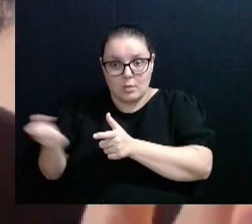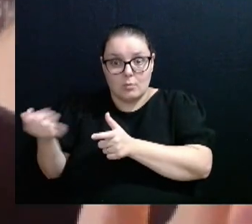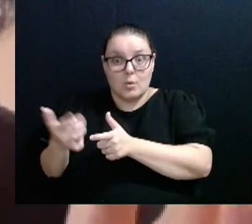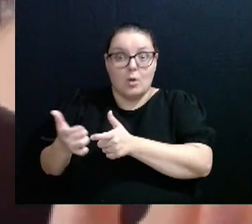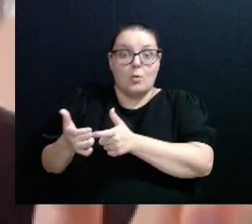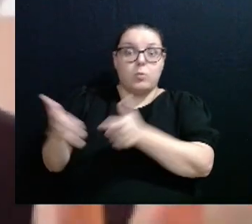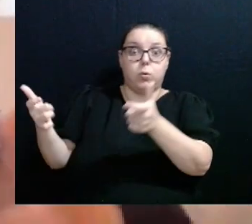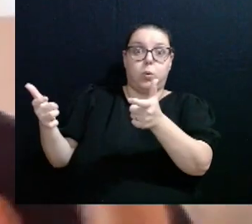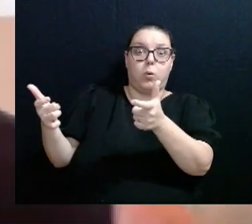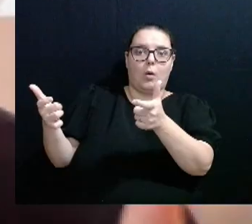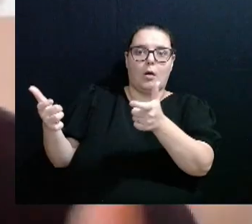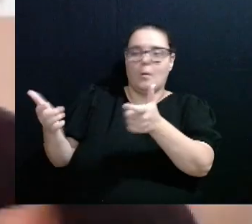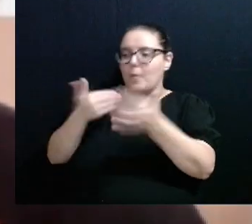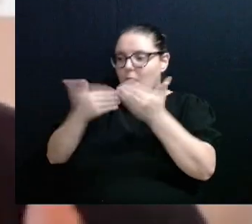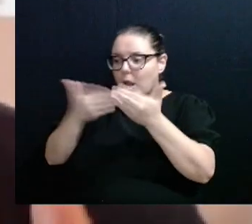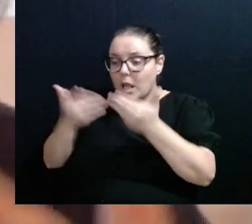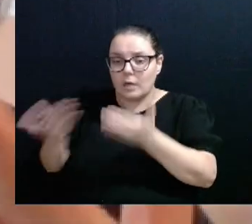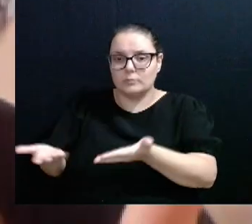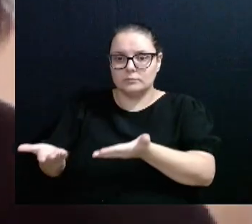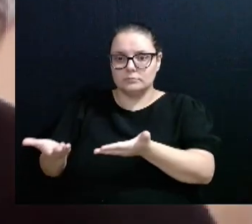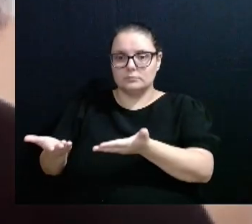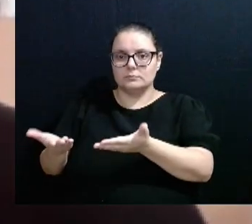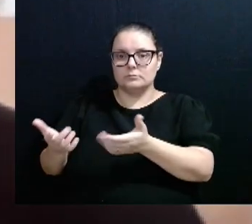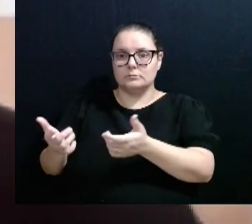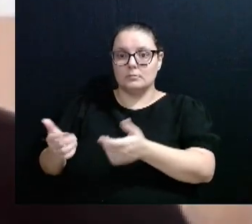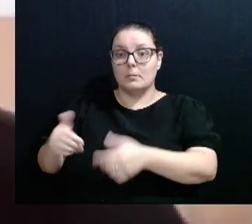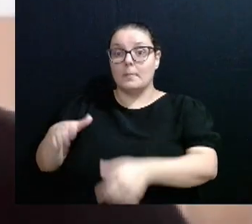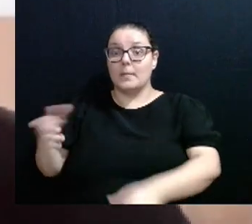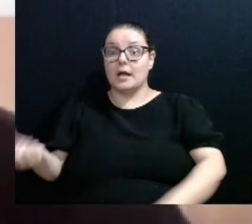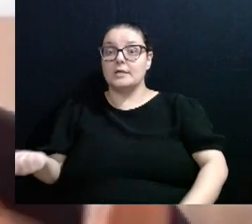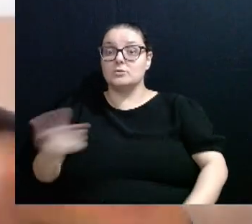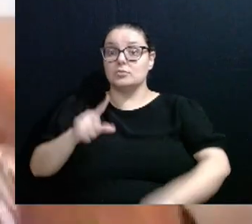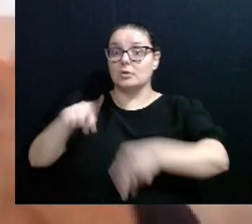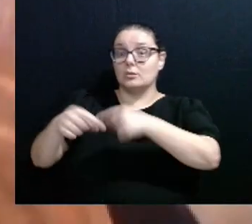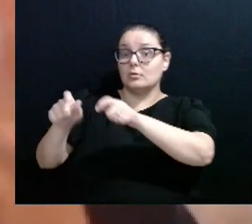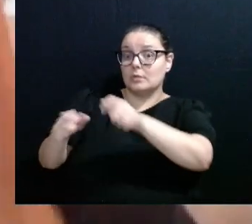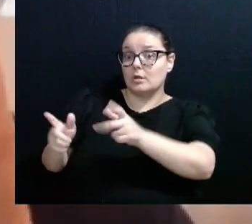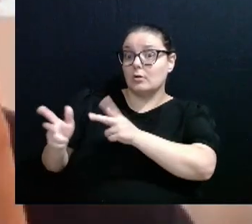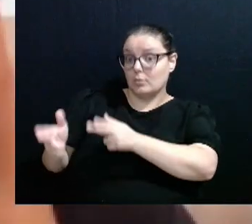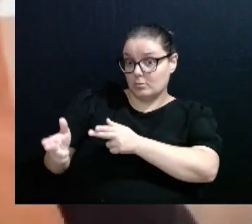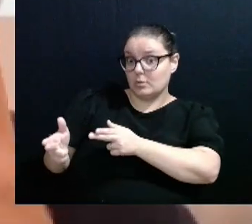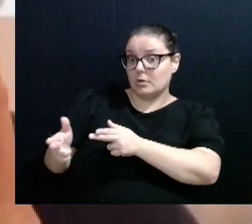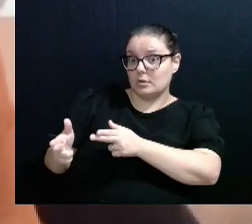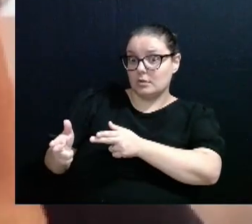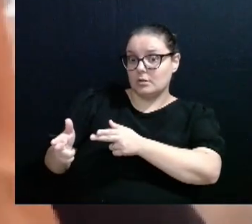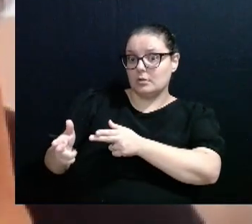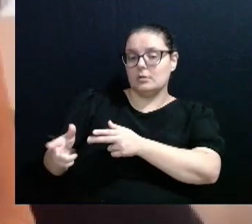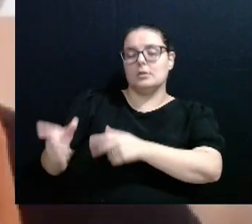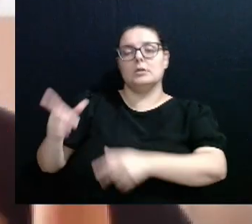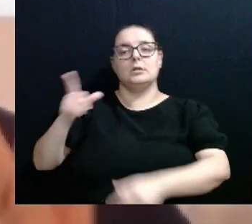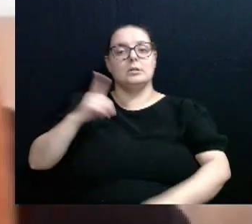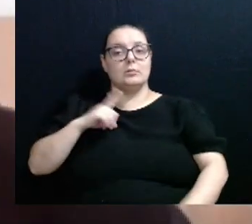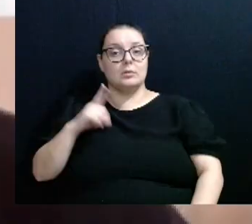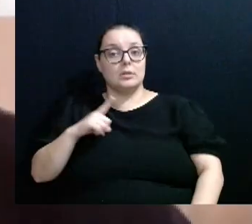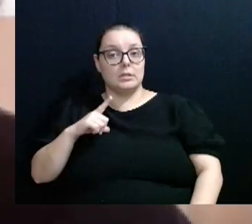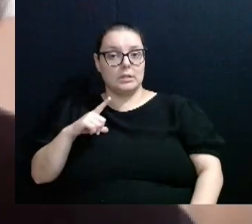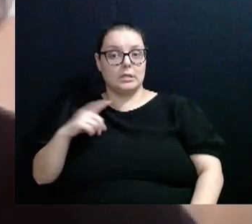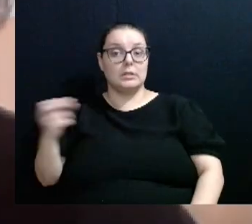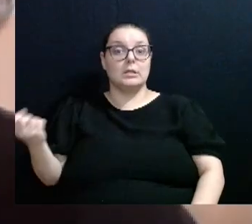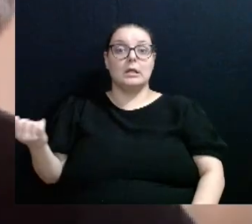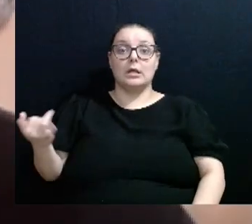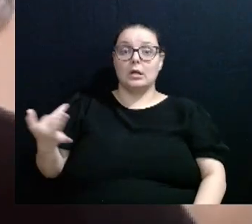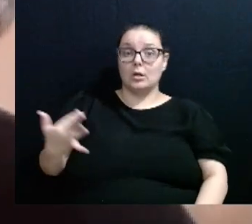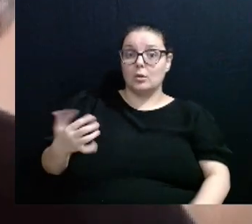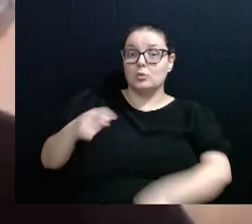grande, mais do que outra pessoa na mesma situação. Então, tem essa questão da quantidade, mas também